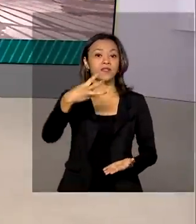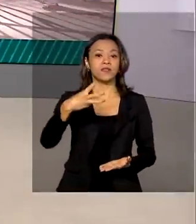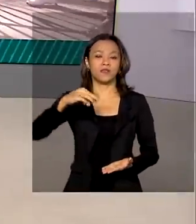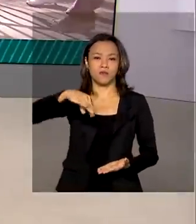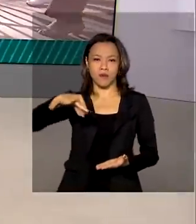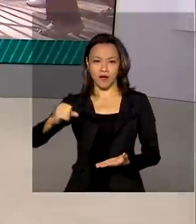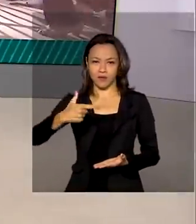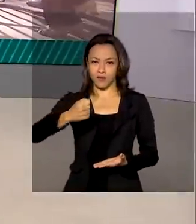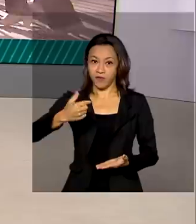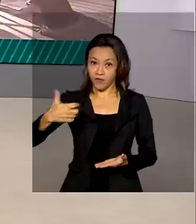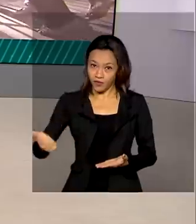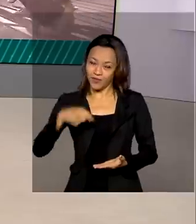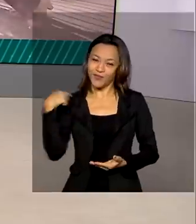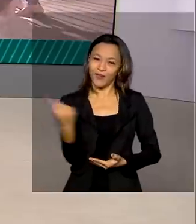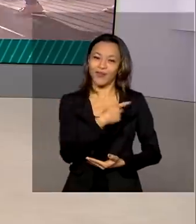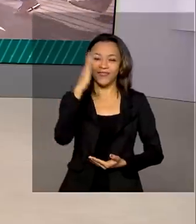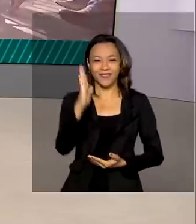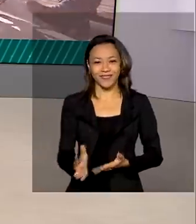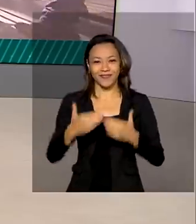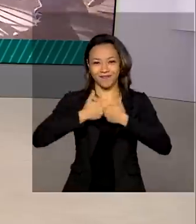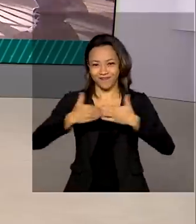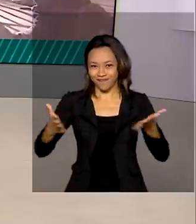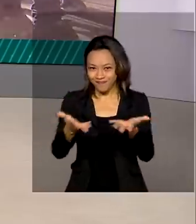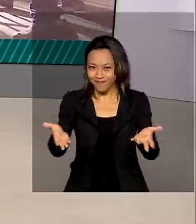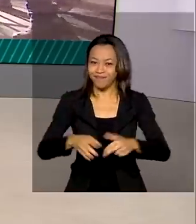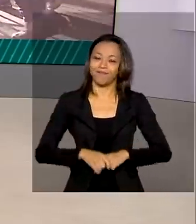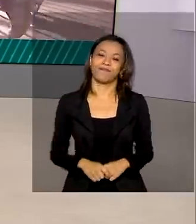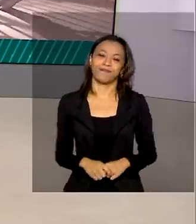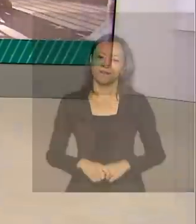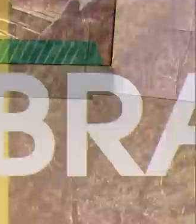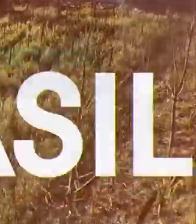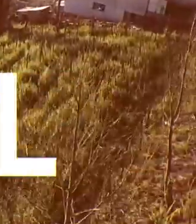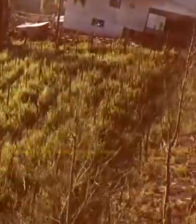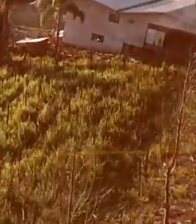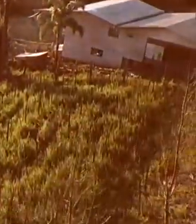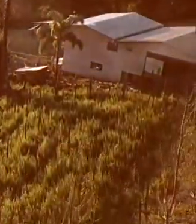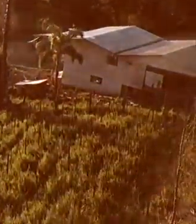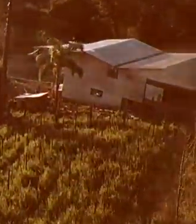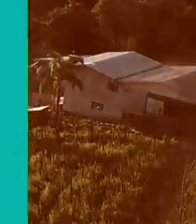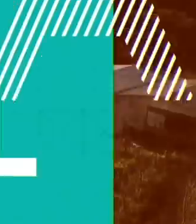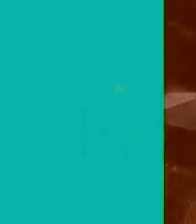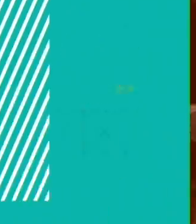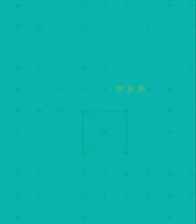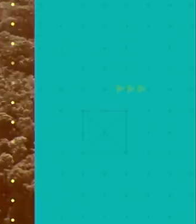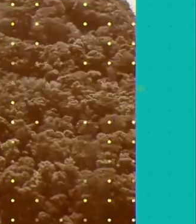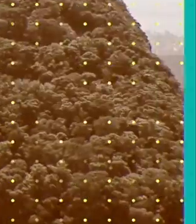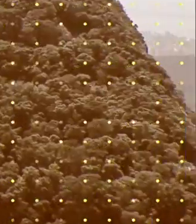de Março de 2021 o Brasil em dia já está no ar e